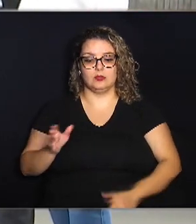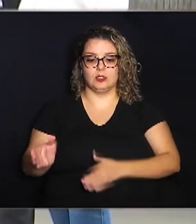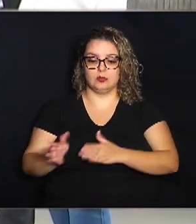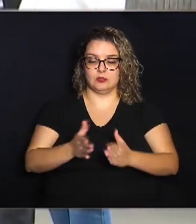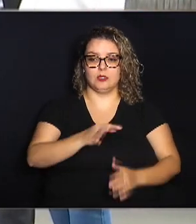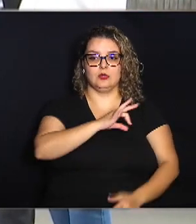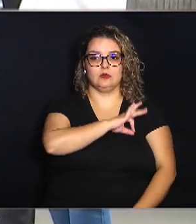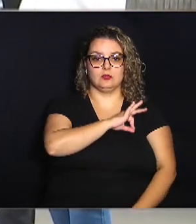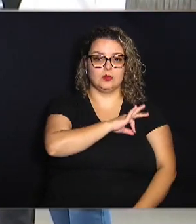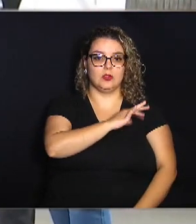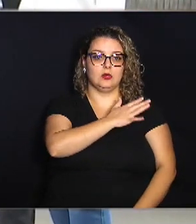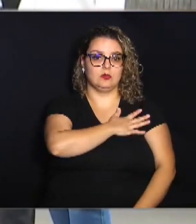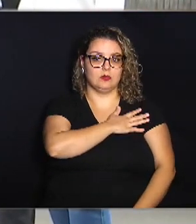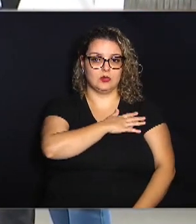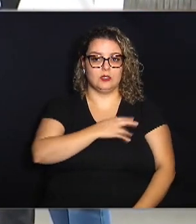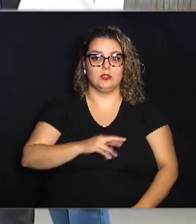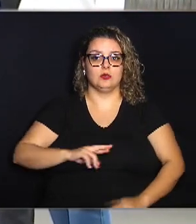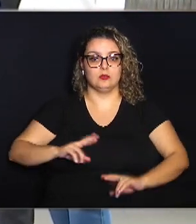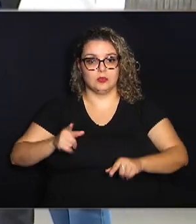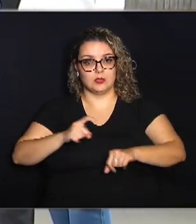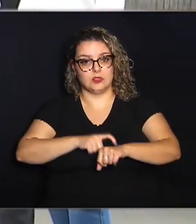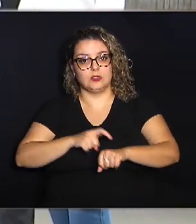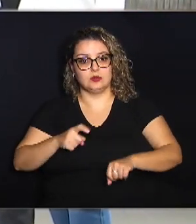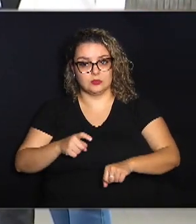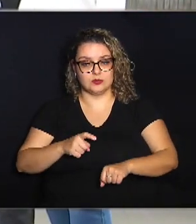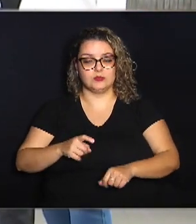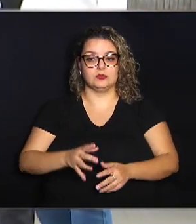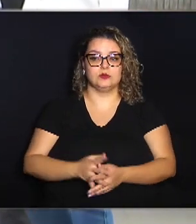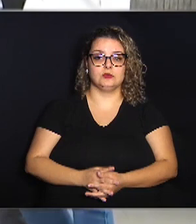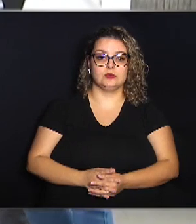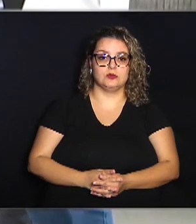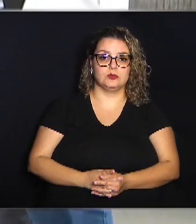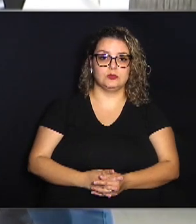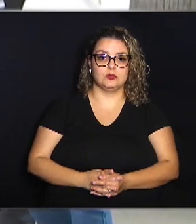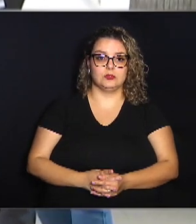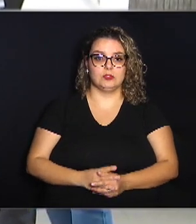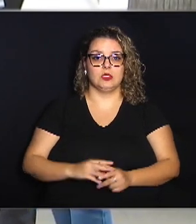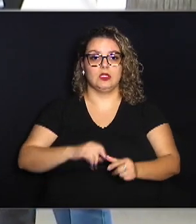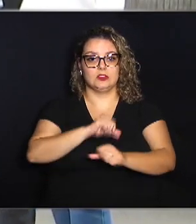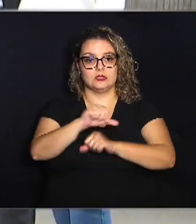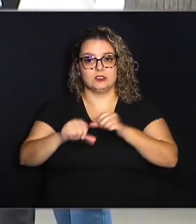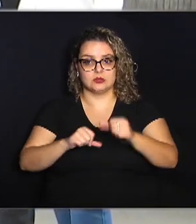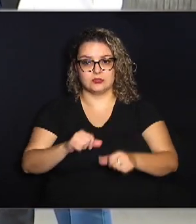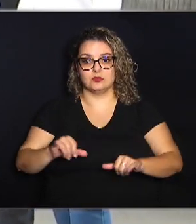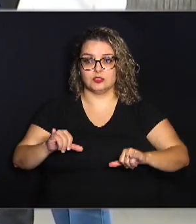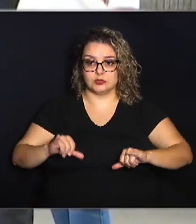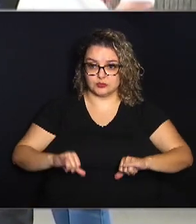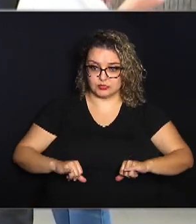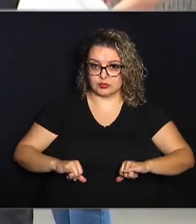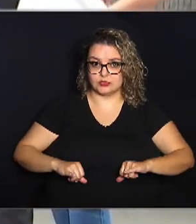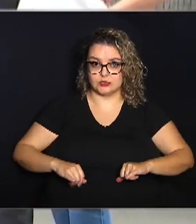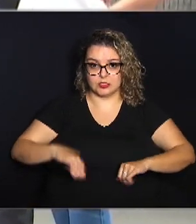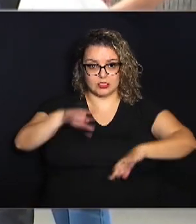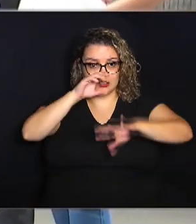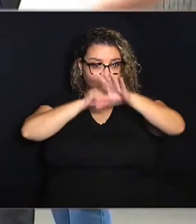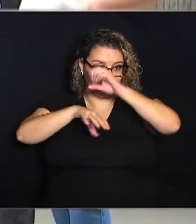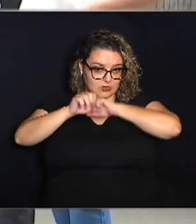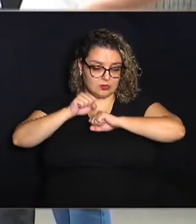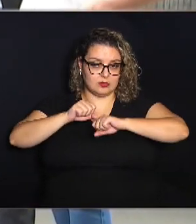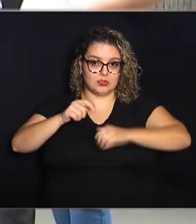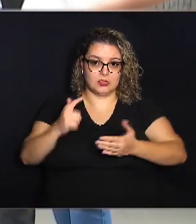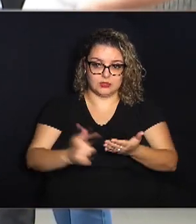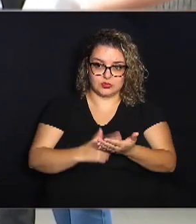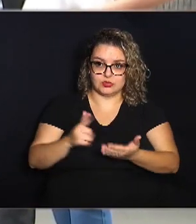policial. Durante um período de adversidade, no presídio militar Romão Gomes, ele transformou a dor em aprendizado através da